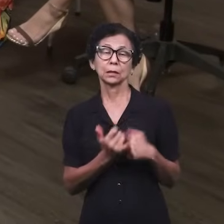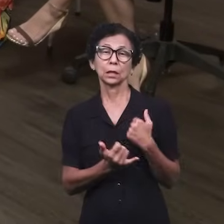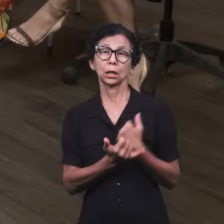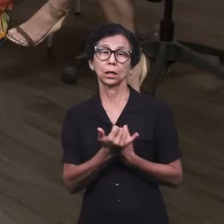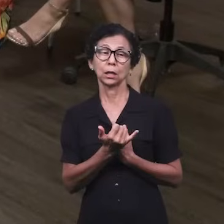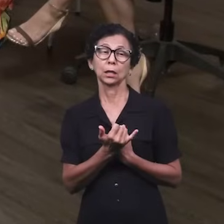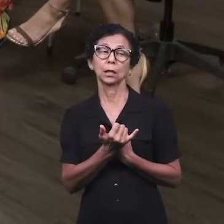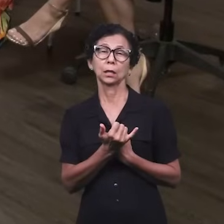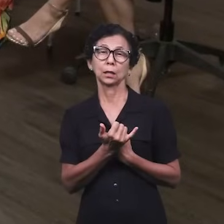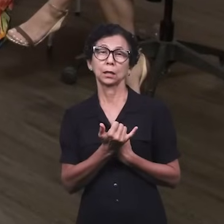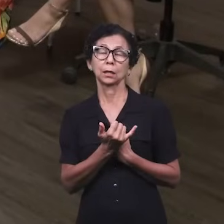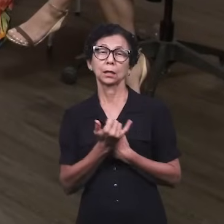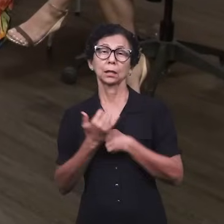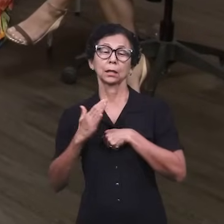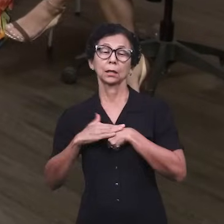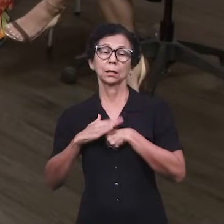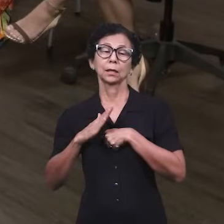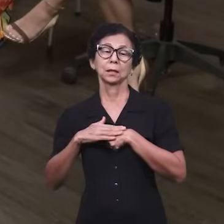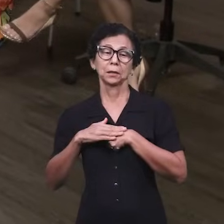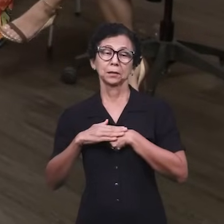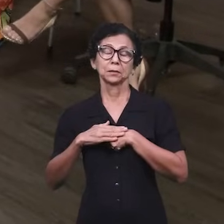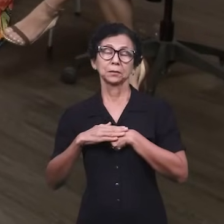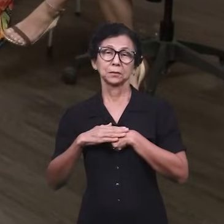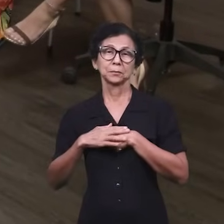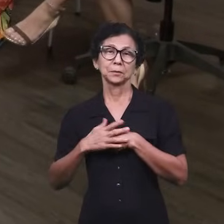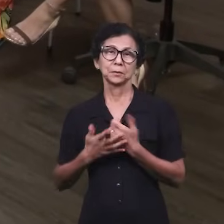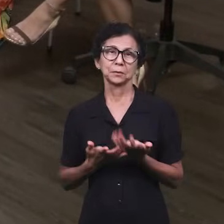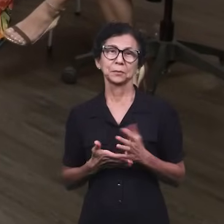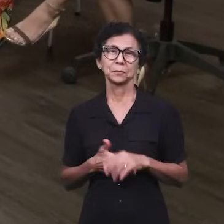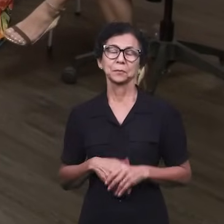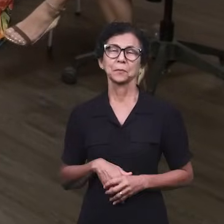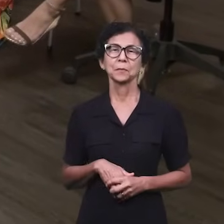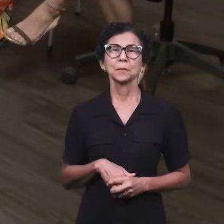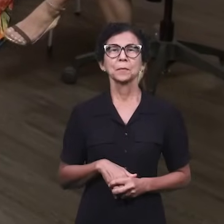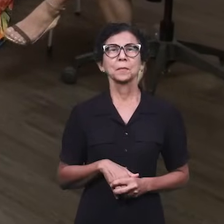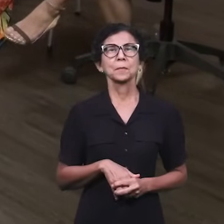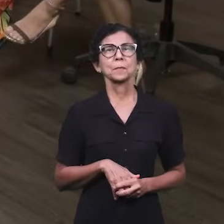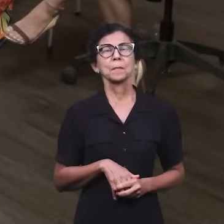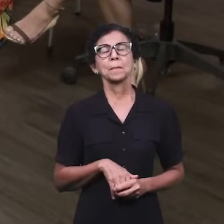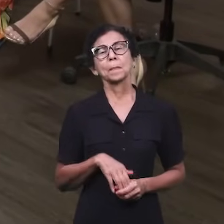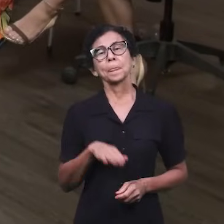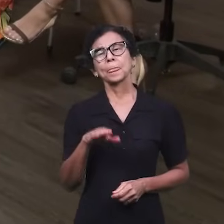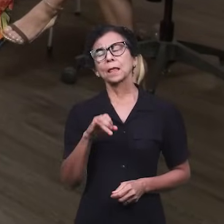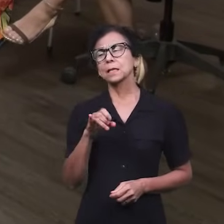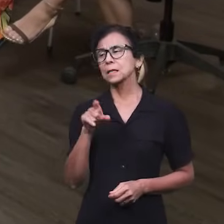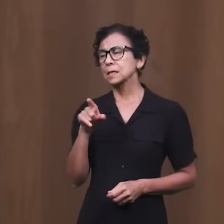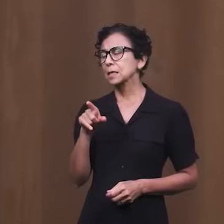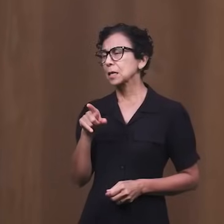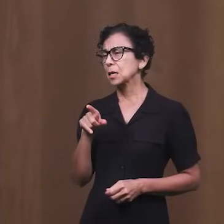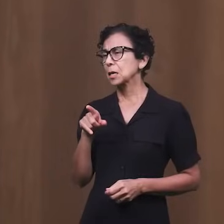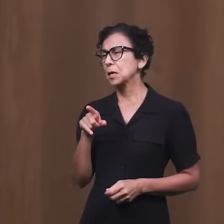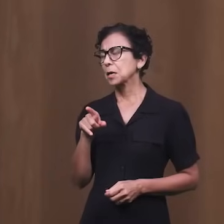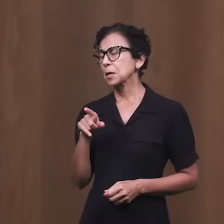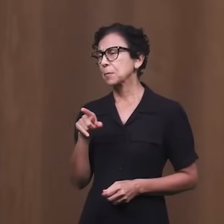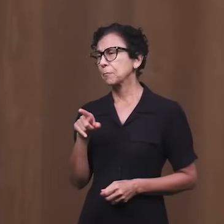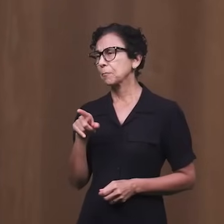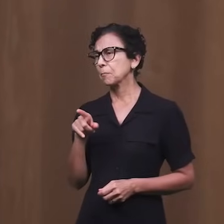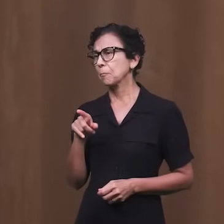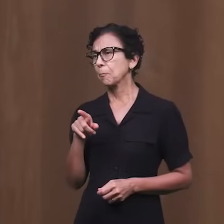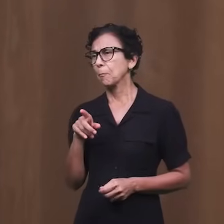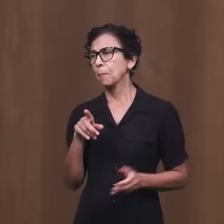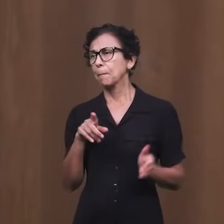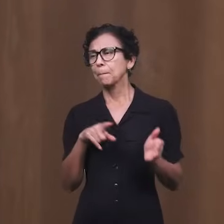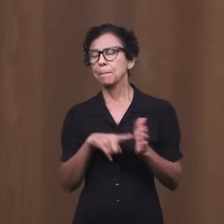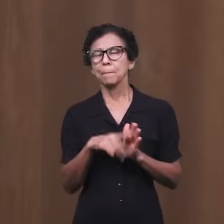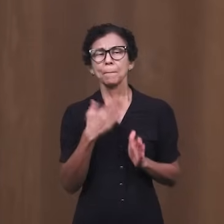bíblia ele é muito enganoso às vezes se você perguntar o seu pai e a sua mãe pedir uma